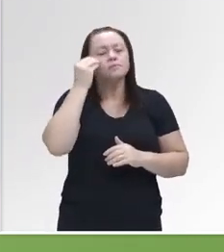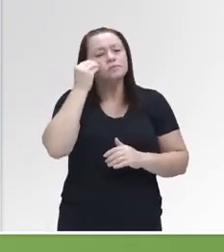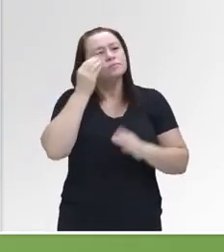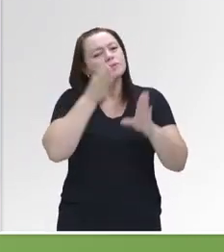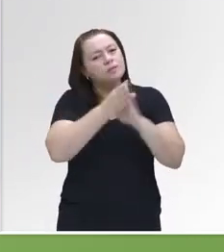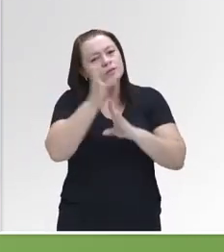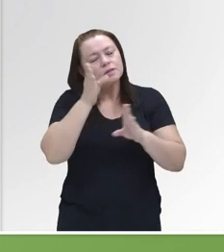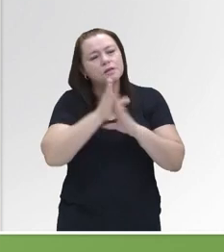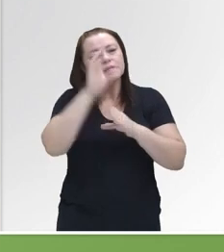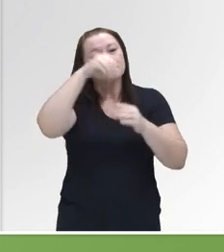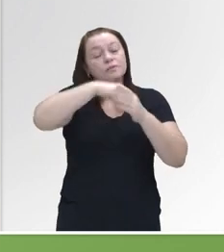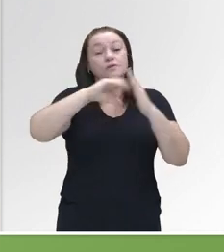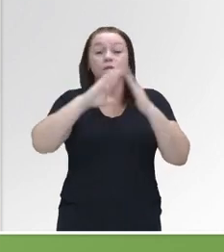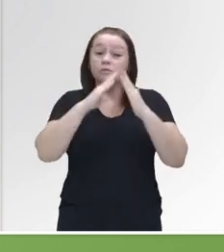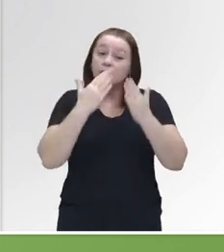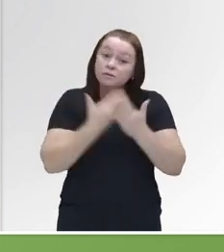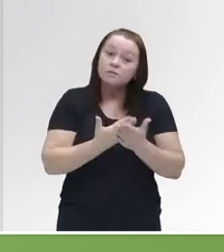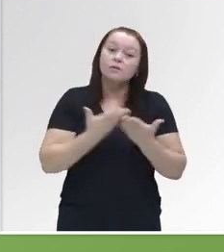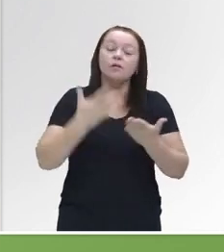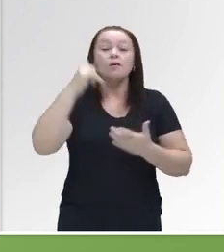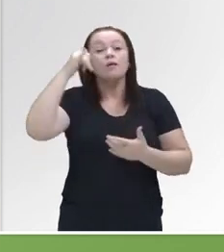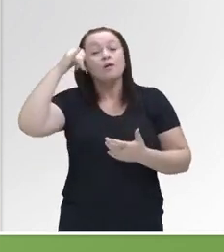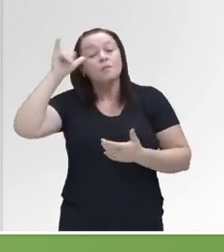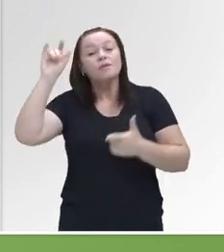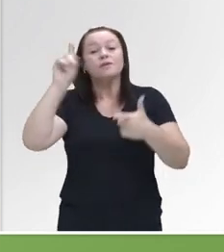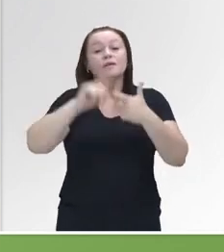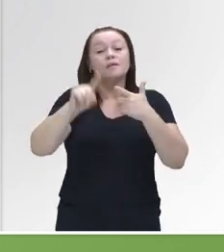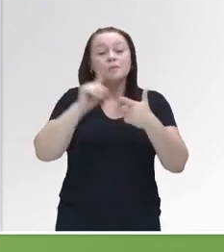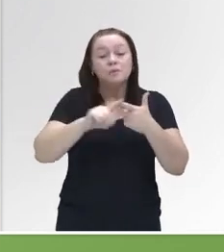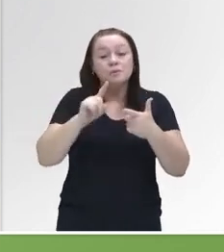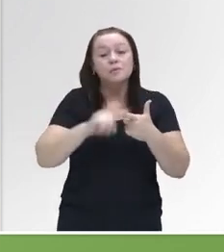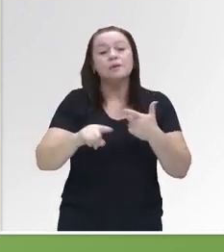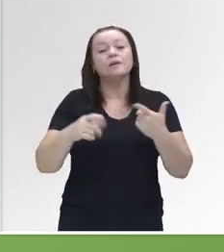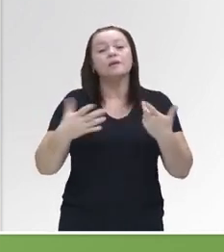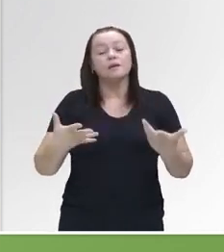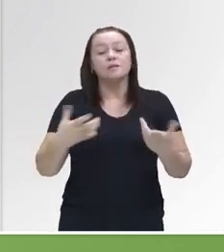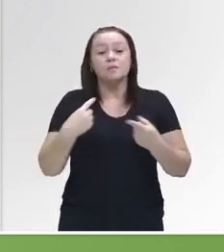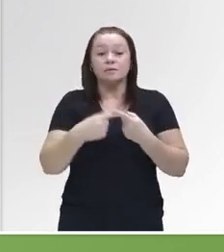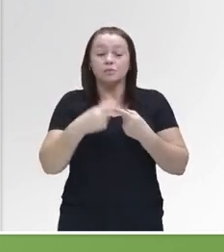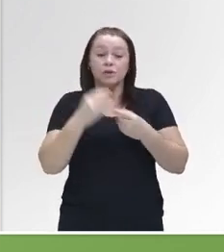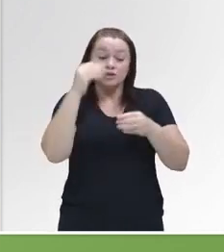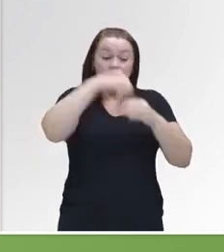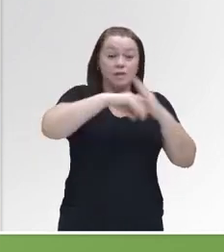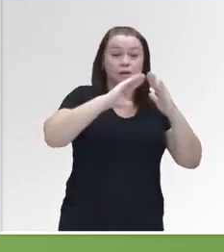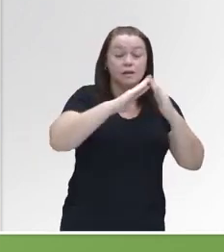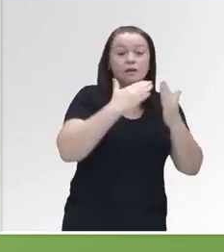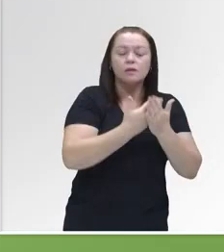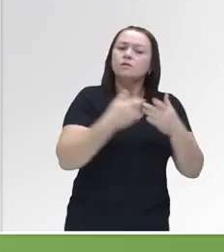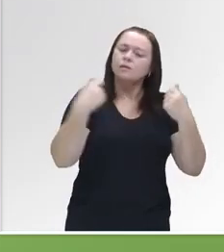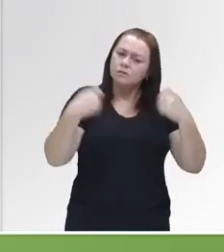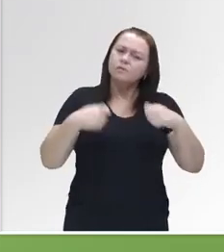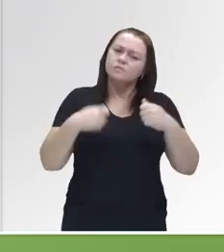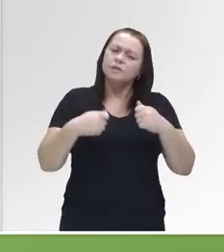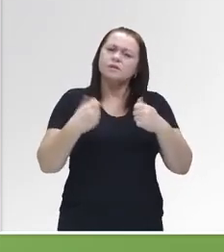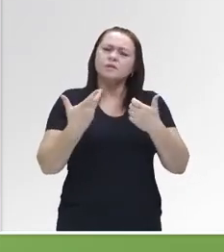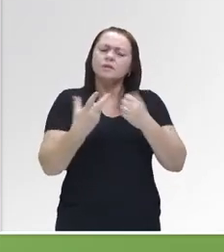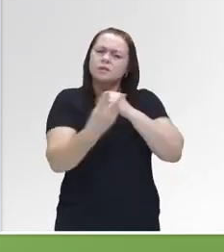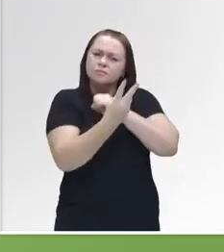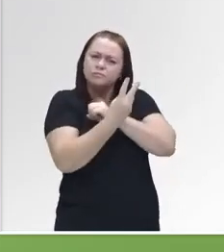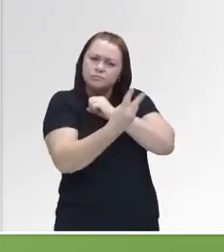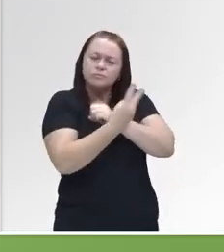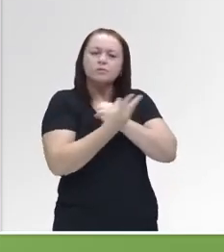Na escola, porque aí nós estamos na escola e de uma certa forma nós precisamos ter os cuidados. Mesmo